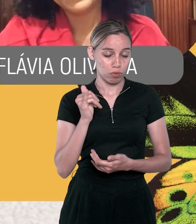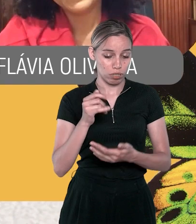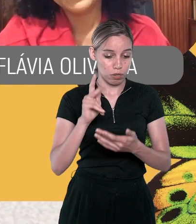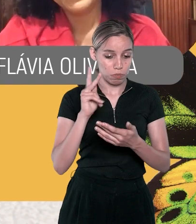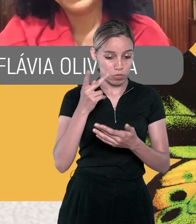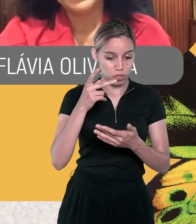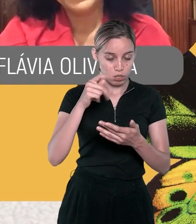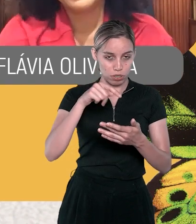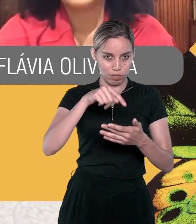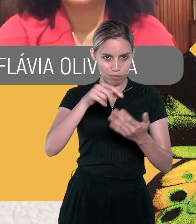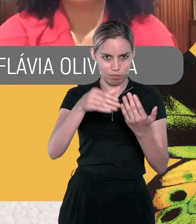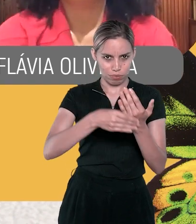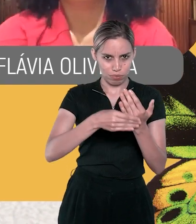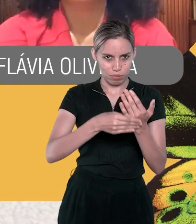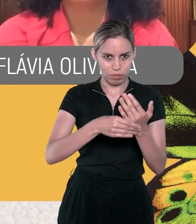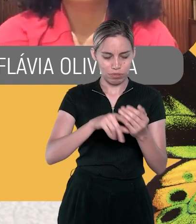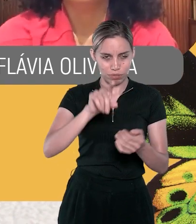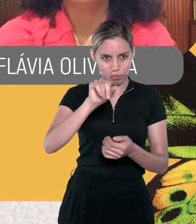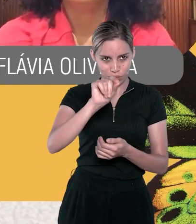do livro, né?